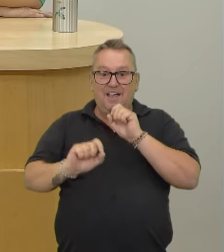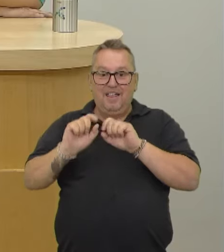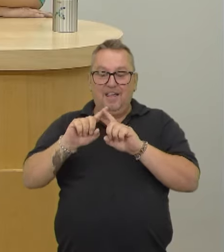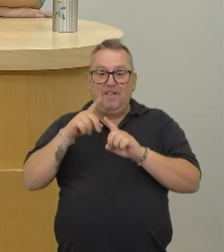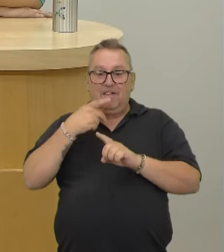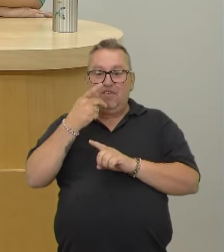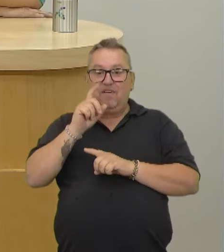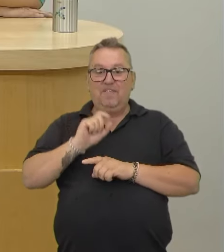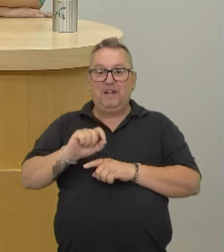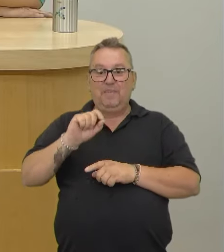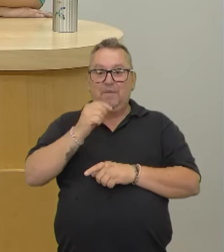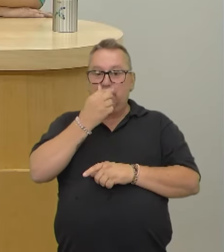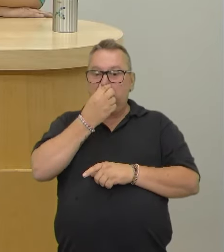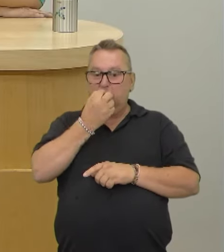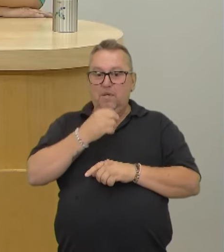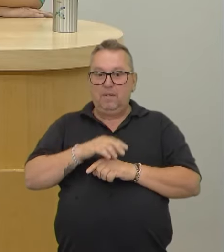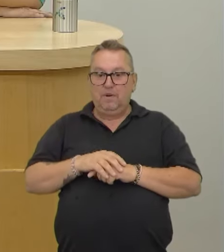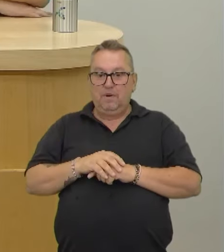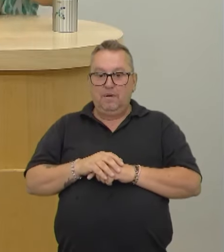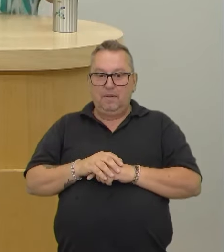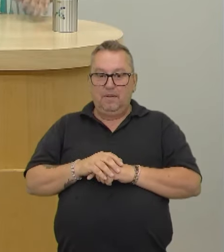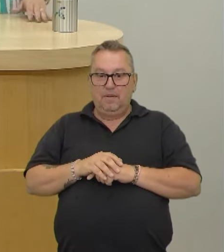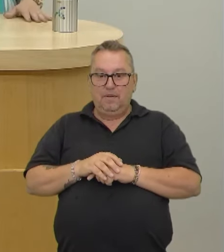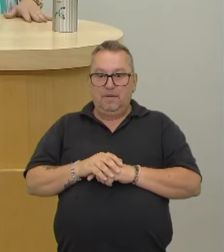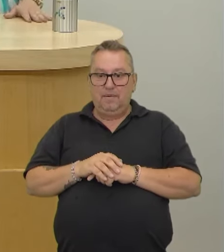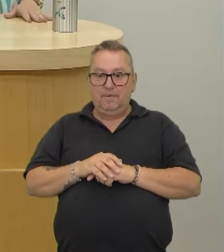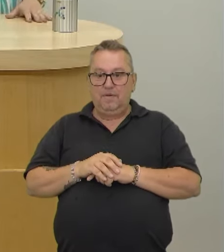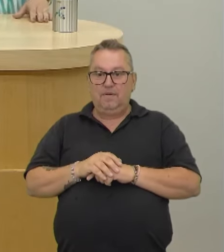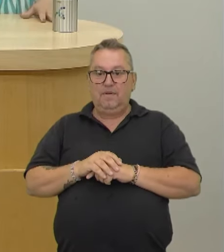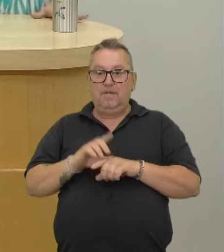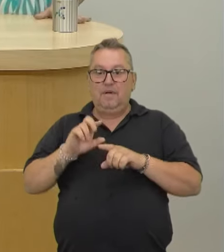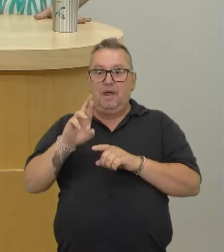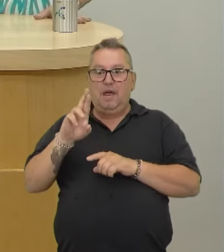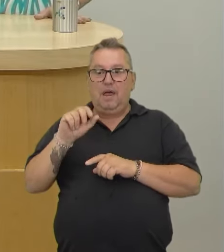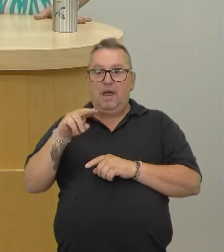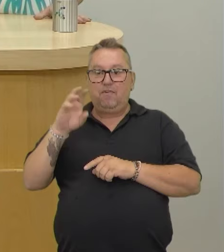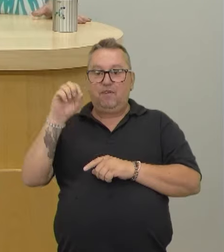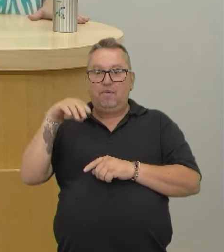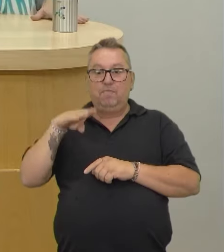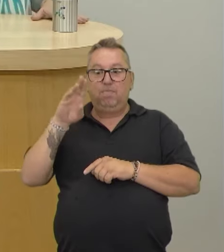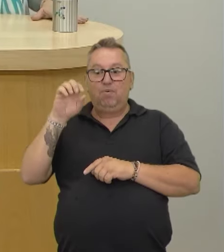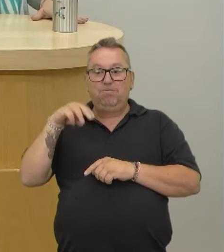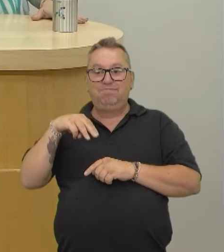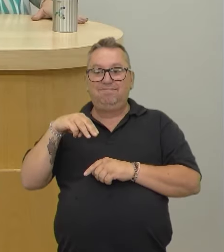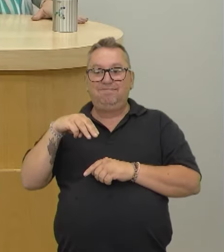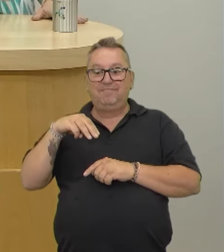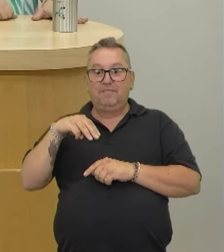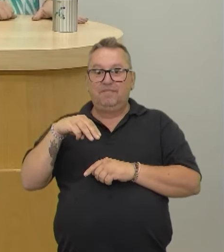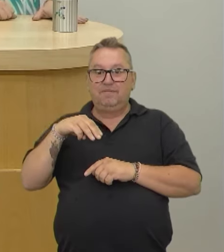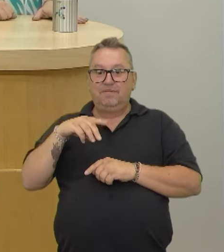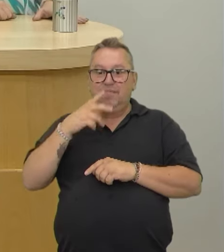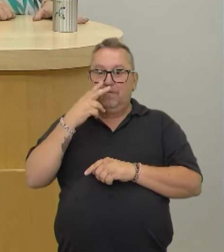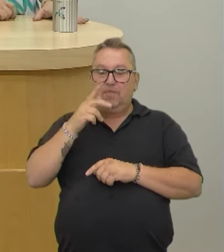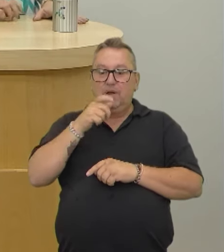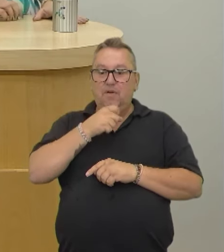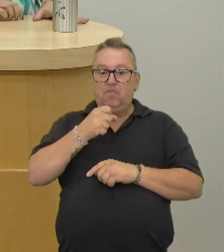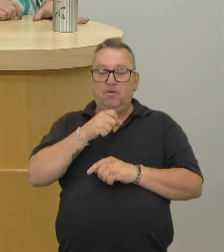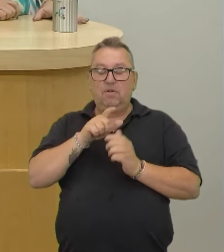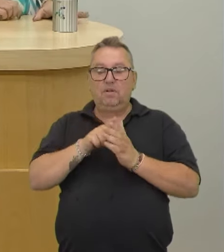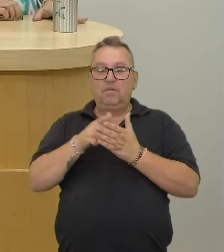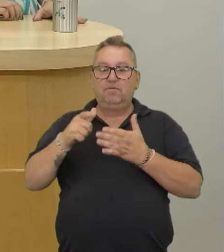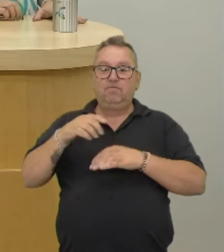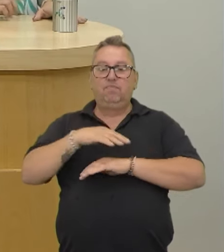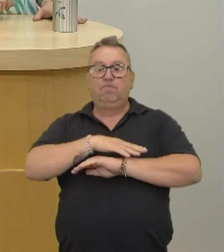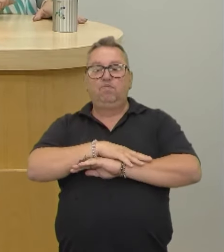isso que a gente vai falar. Que era o Rá-Tim-Bum. Ô, Fabi, eu tô me sentindo tipo num telejornal aqui, ó. Vamos lá, notícias de